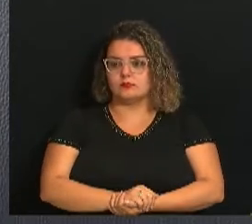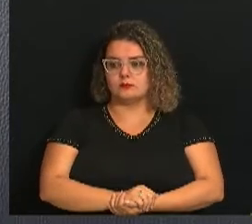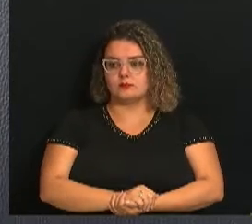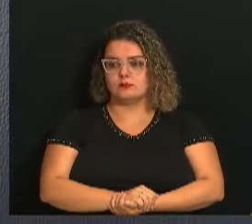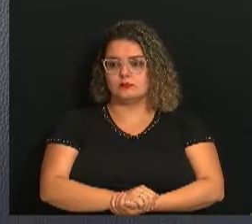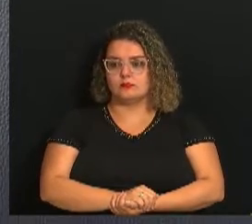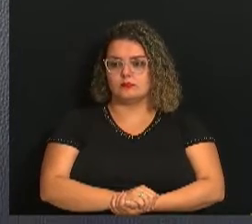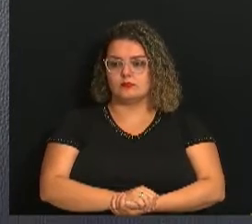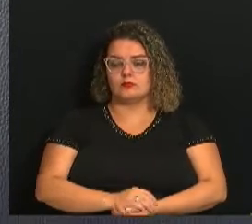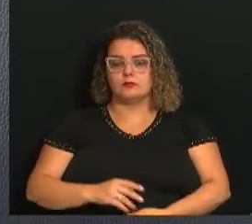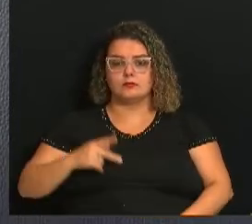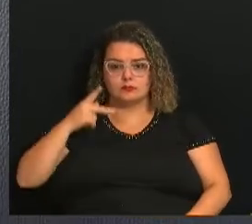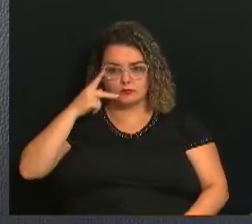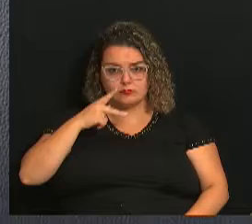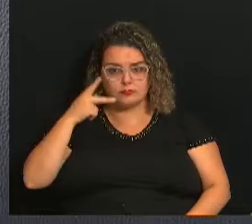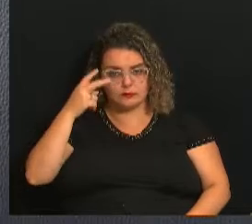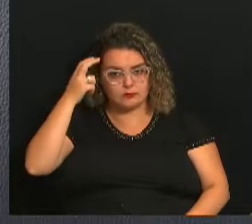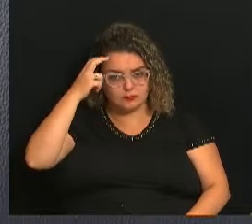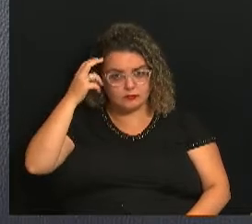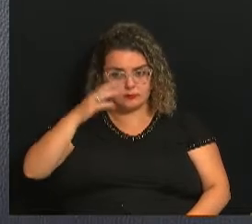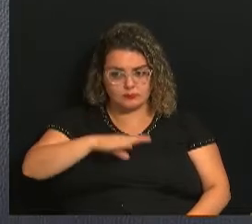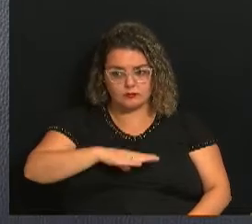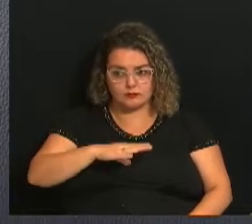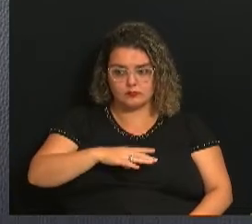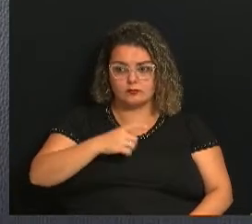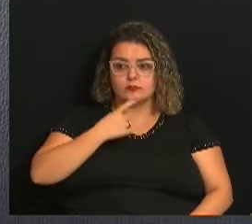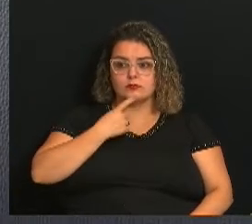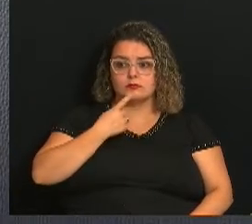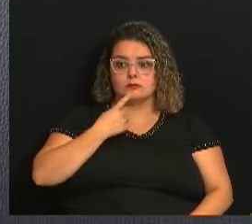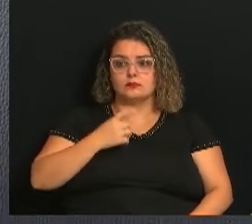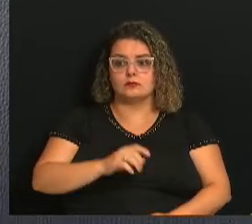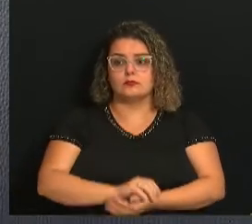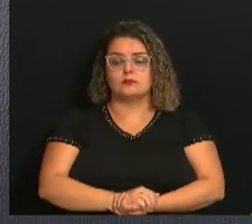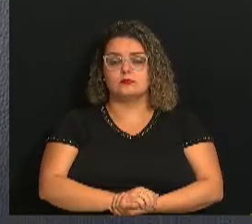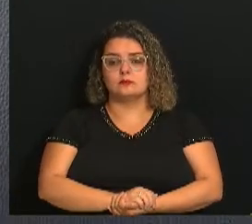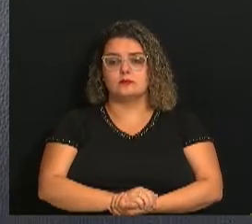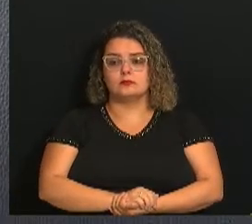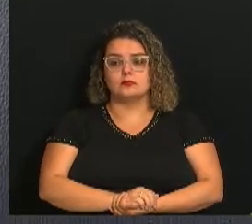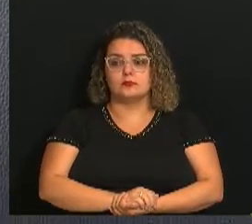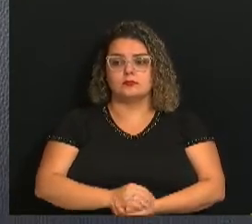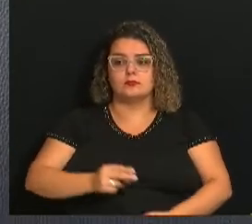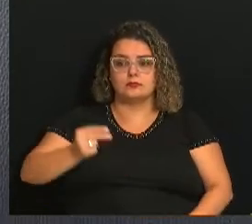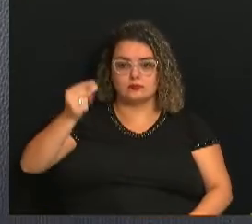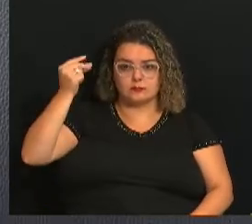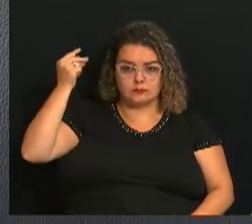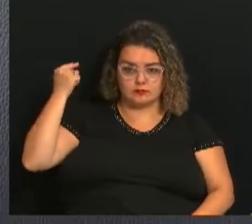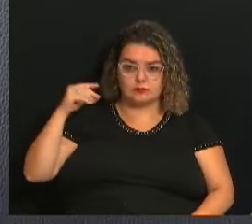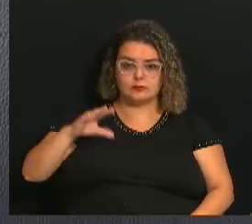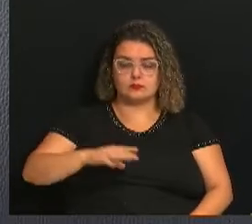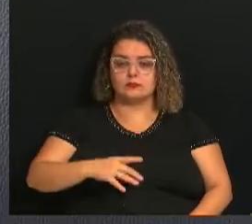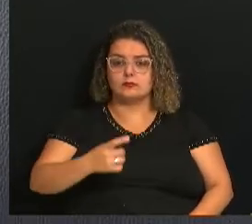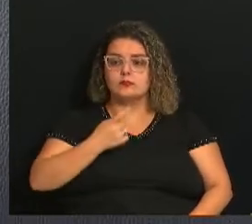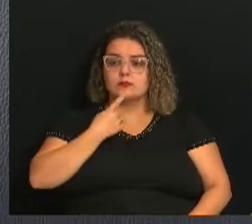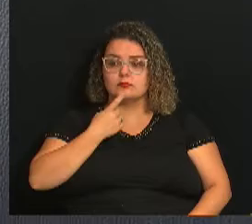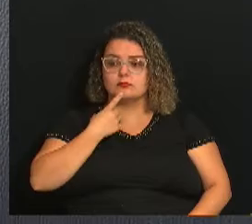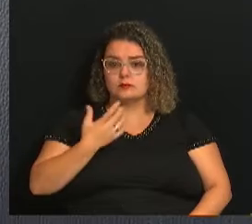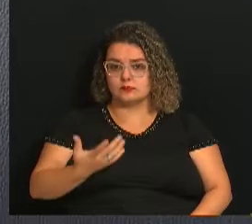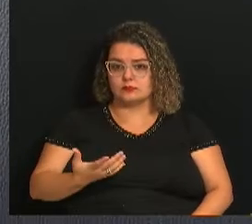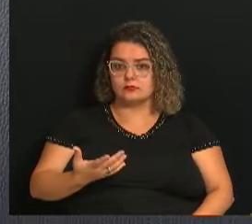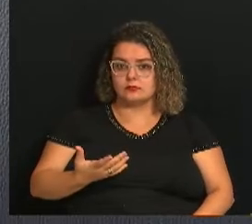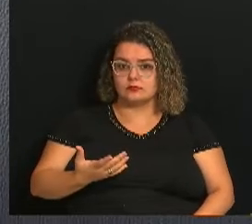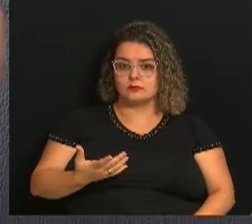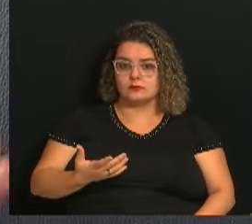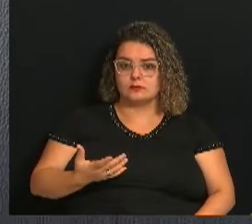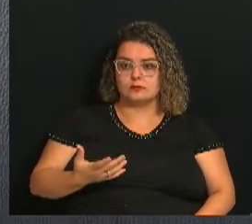política de cultura para a cidade. Nós tínhamos uma cidade que tinha uma efervescência, né, das políticas